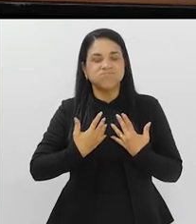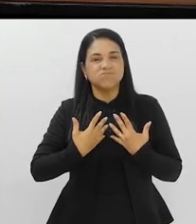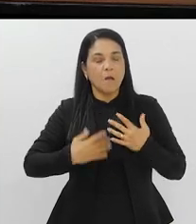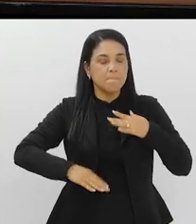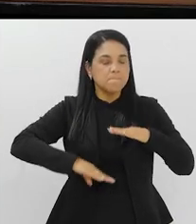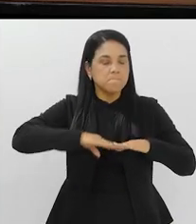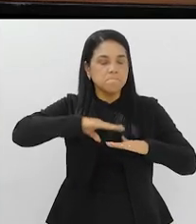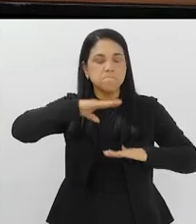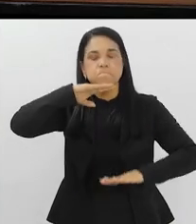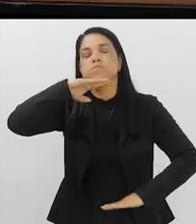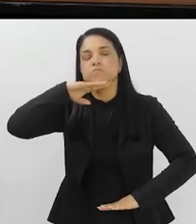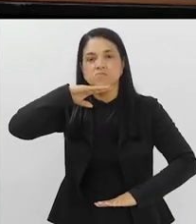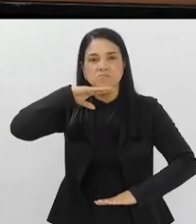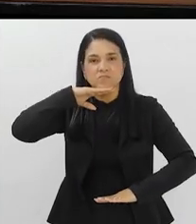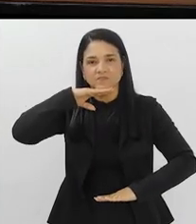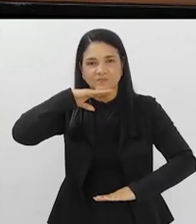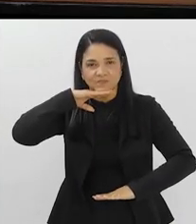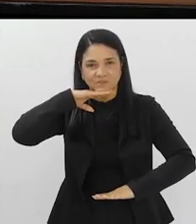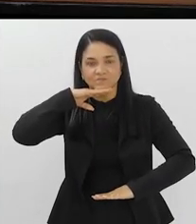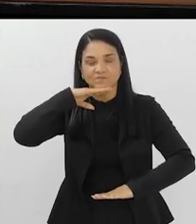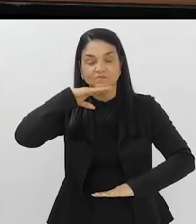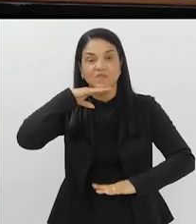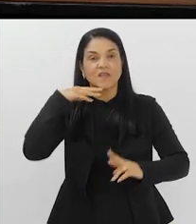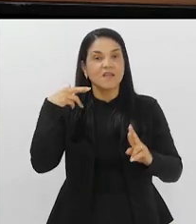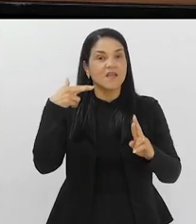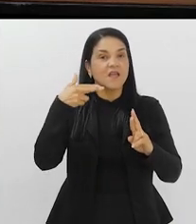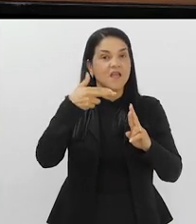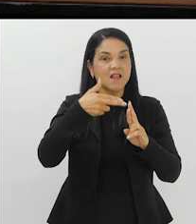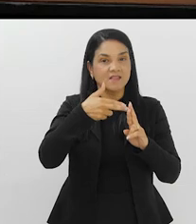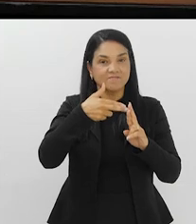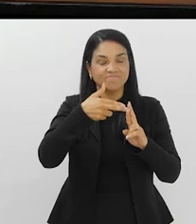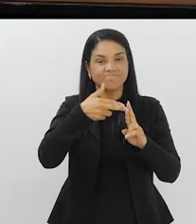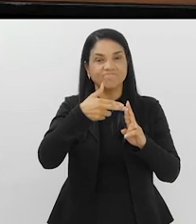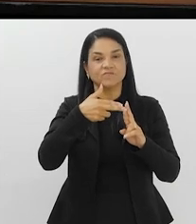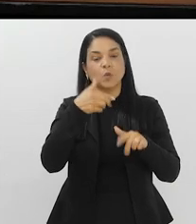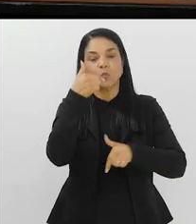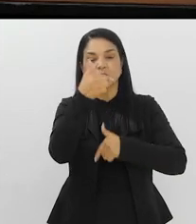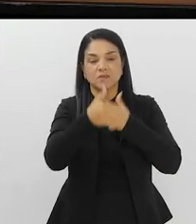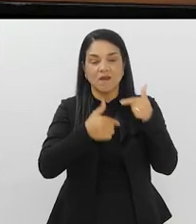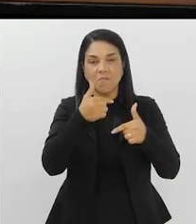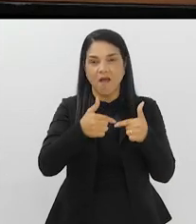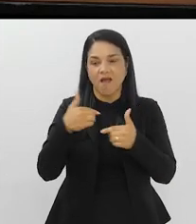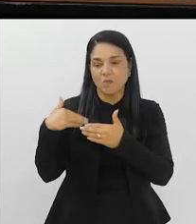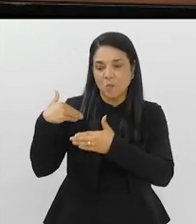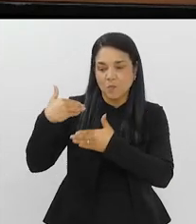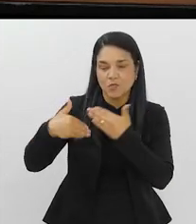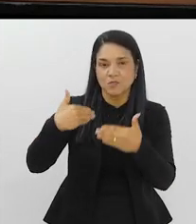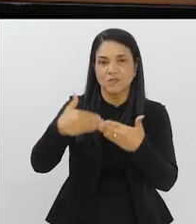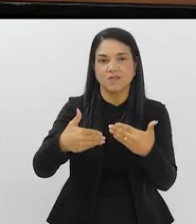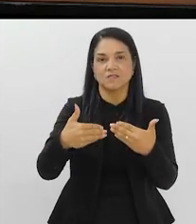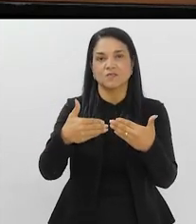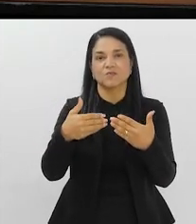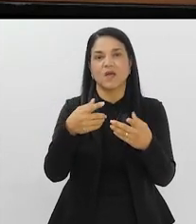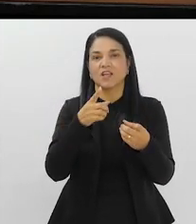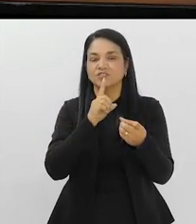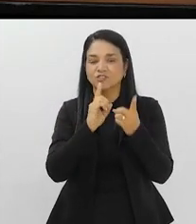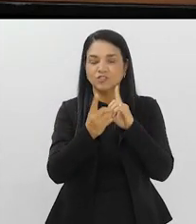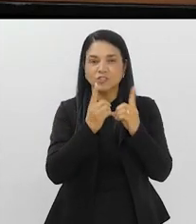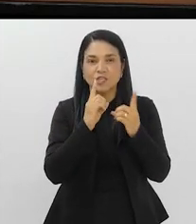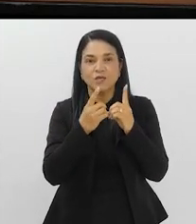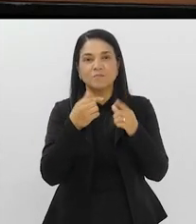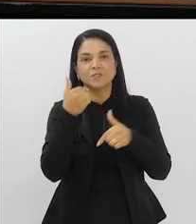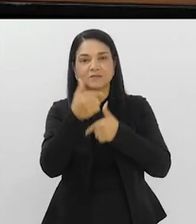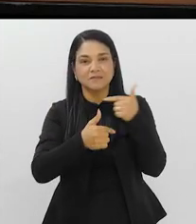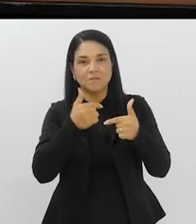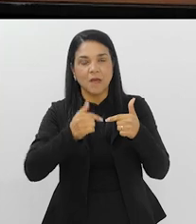de esgotamento, que está relacionado ao processo de trabalho, às condições de trabalho, à dinâmica do trabalho,